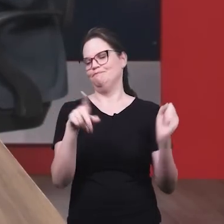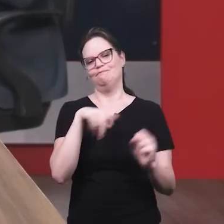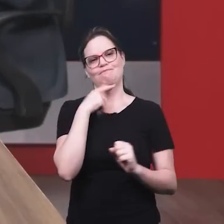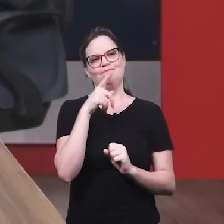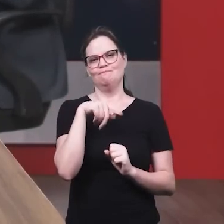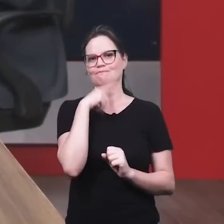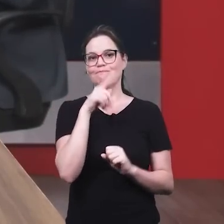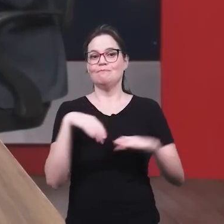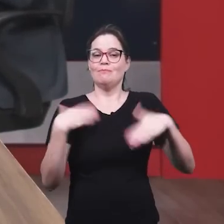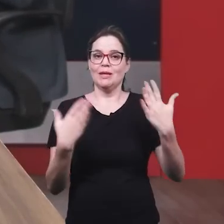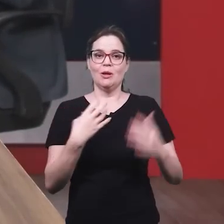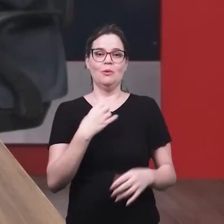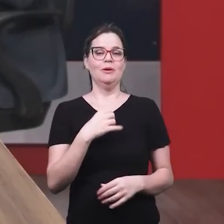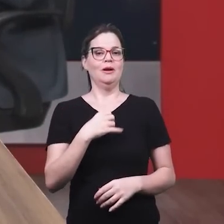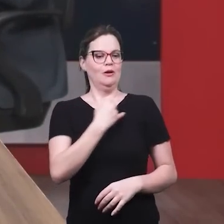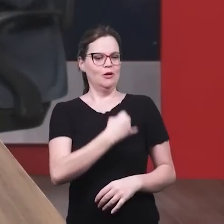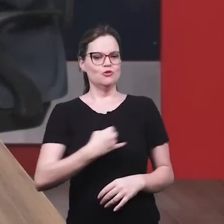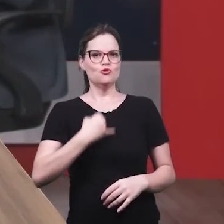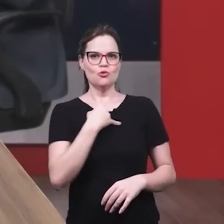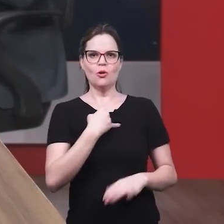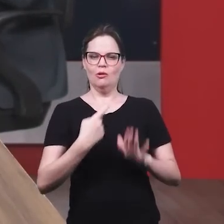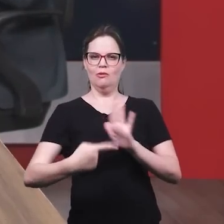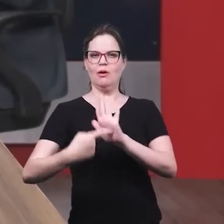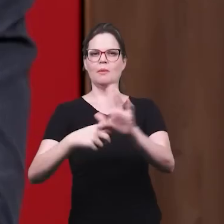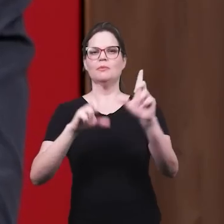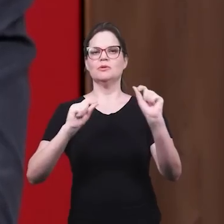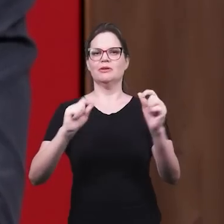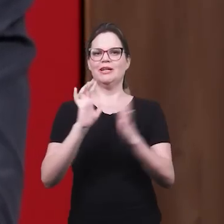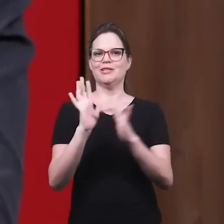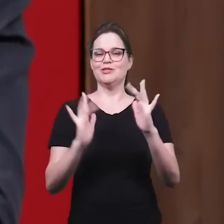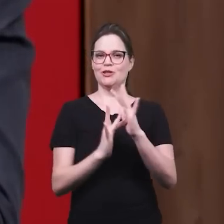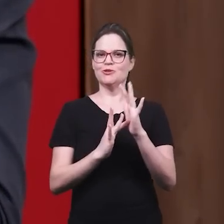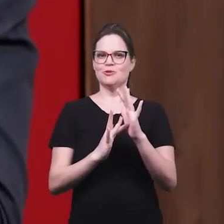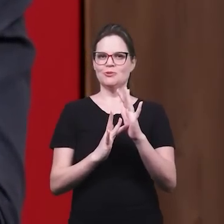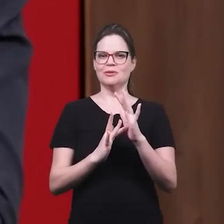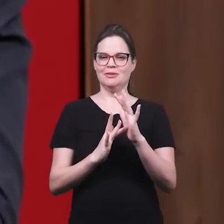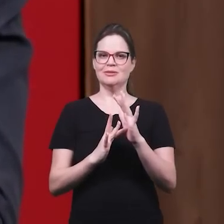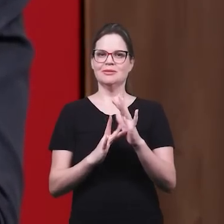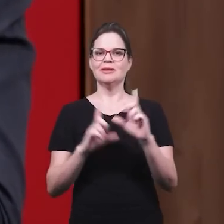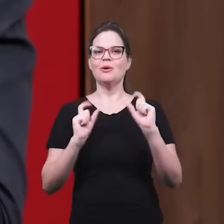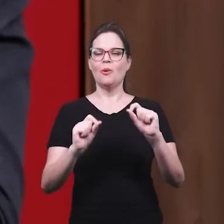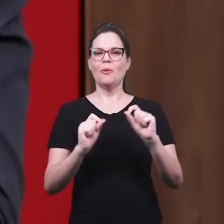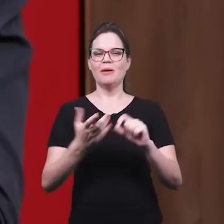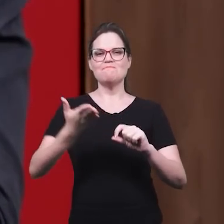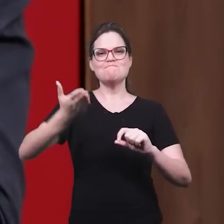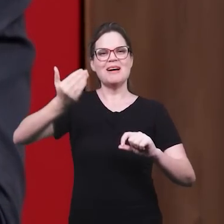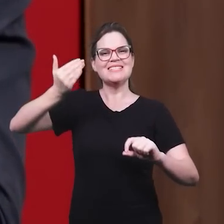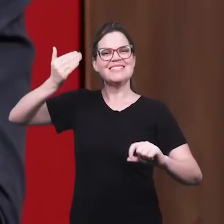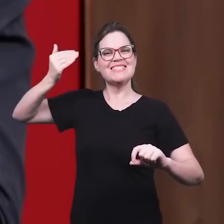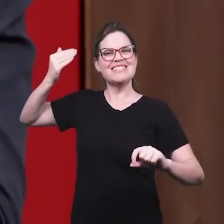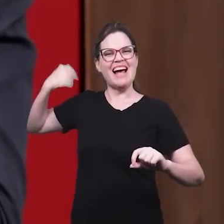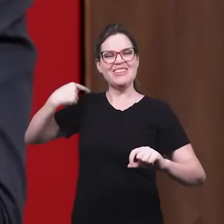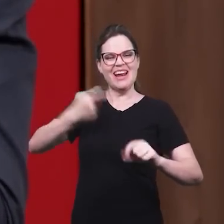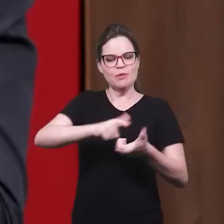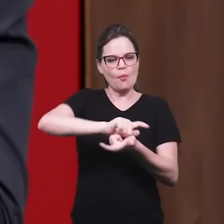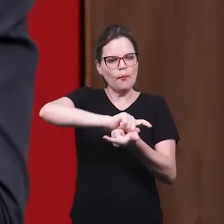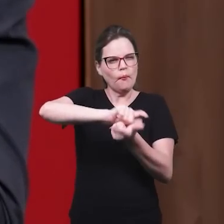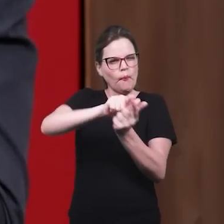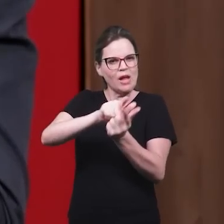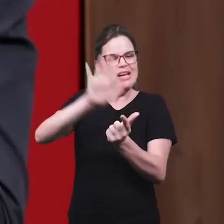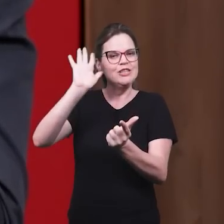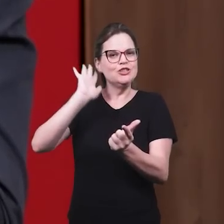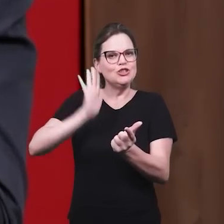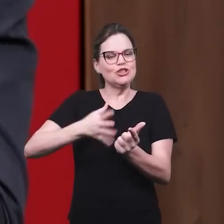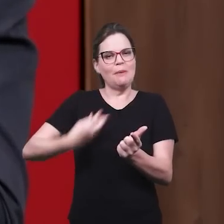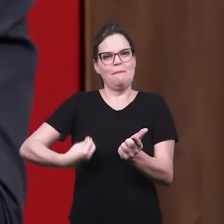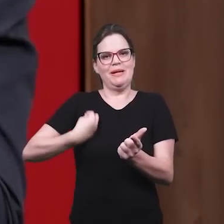Senhor Jesus como aquele que estava presente no início da criação, o Verbo, a ação do Verbo. Então a gente pode dizer